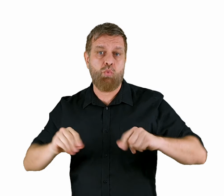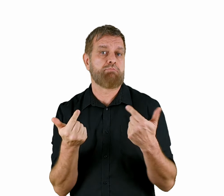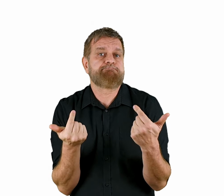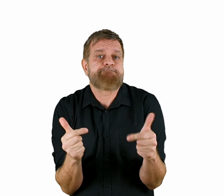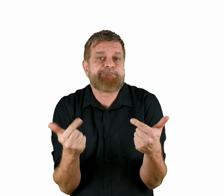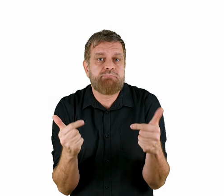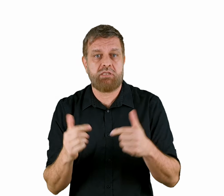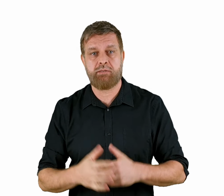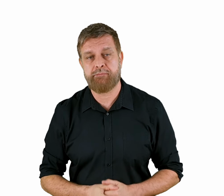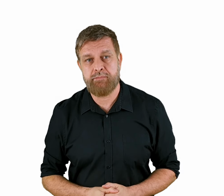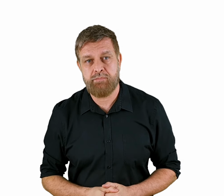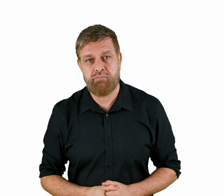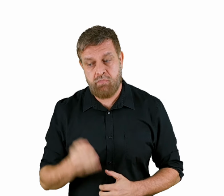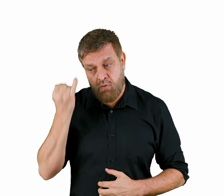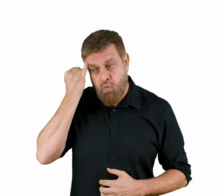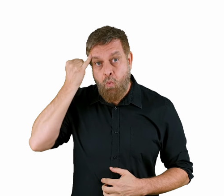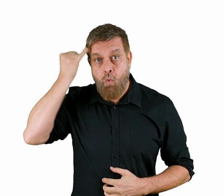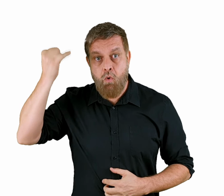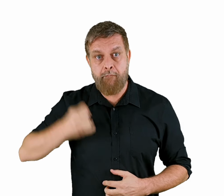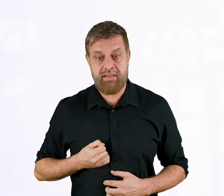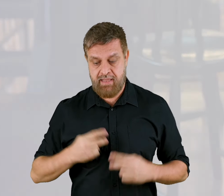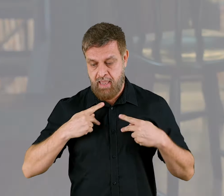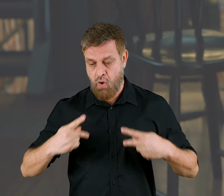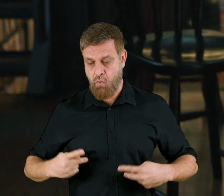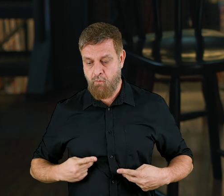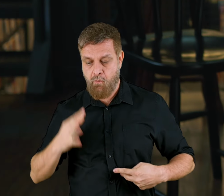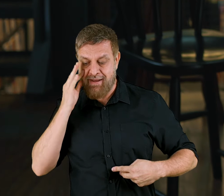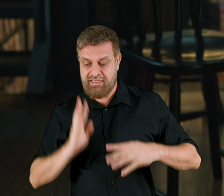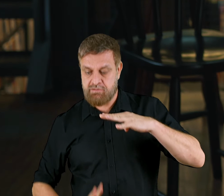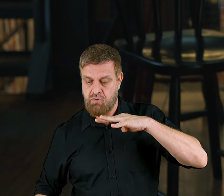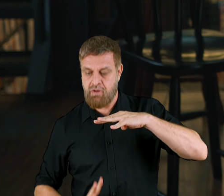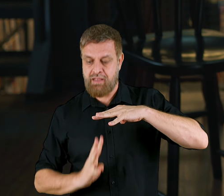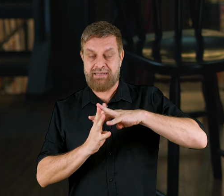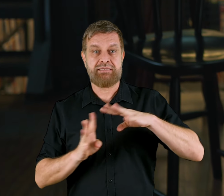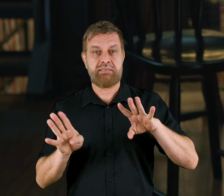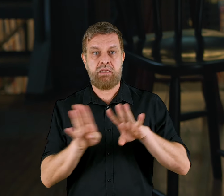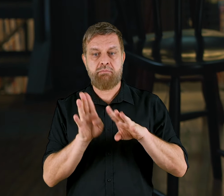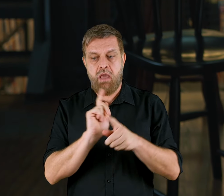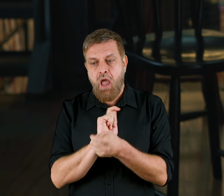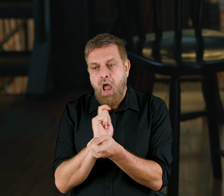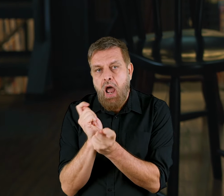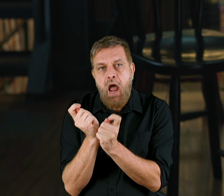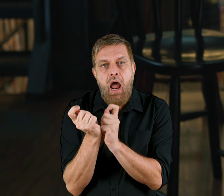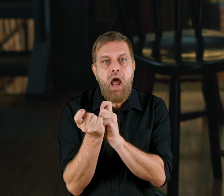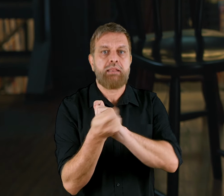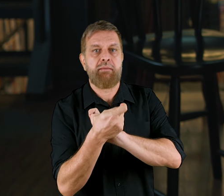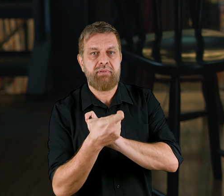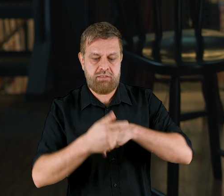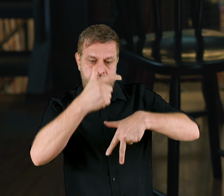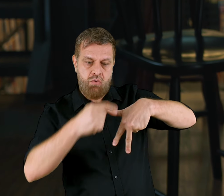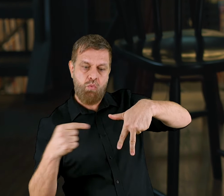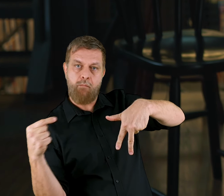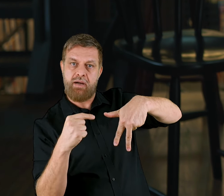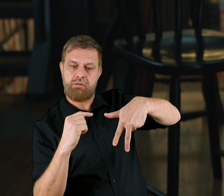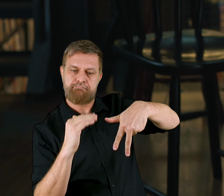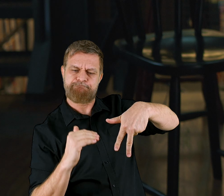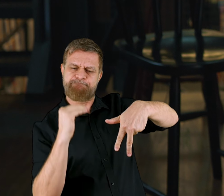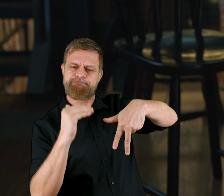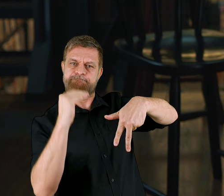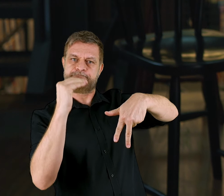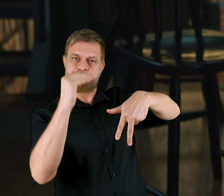incuráveis. Uma outra ideia do transhumanismo é uma ideia também de autoaperfeiçoamento humano. Então, é que o humano ele